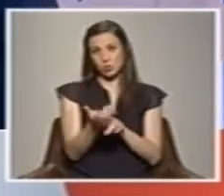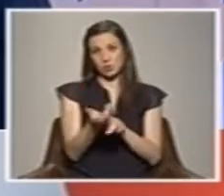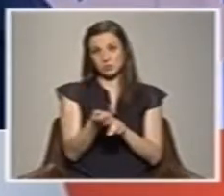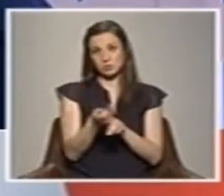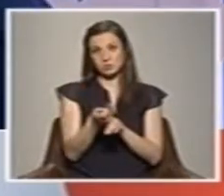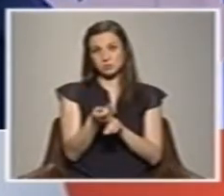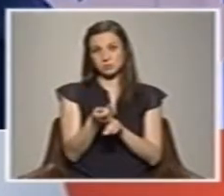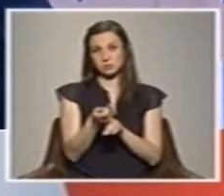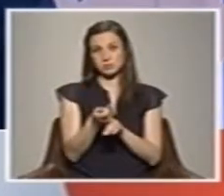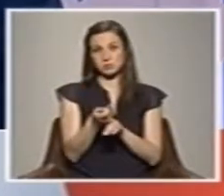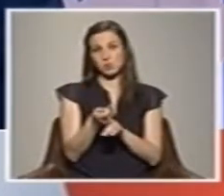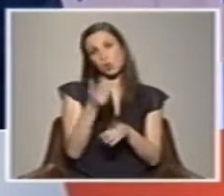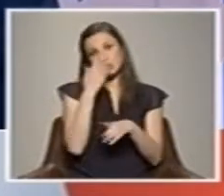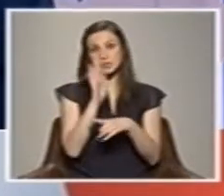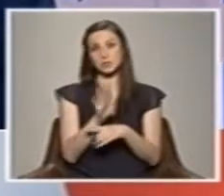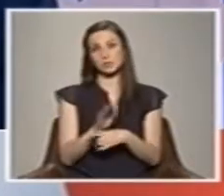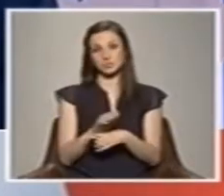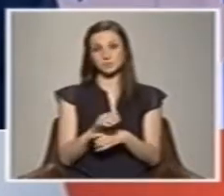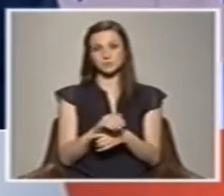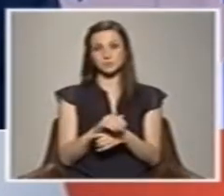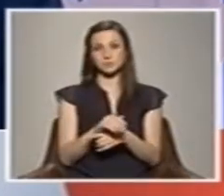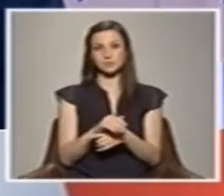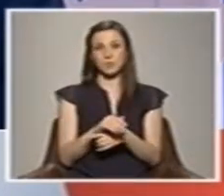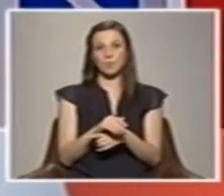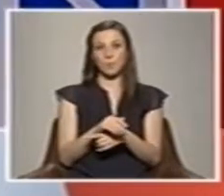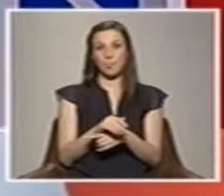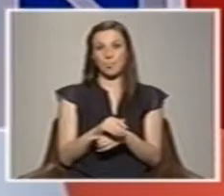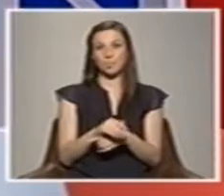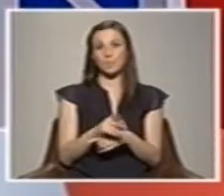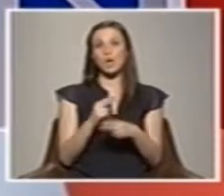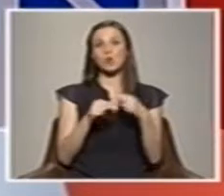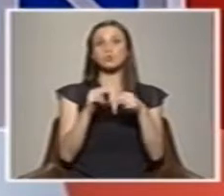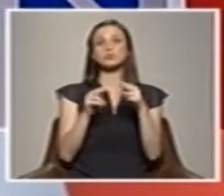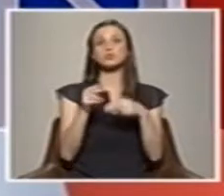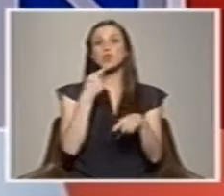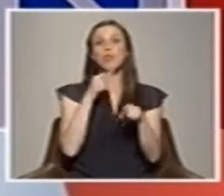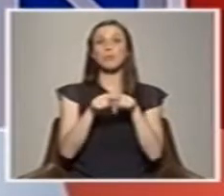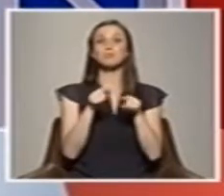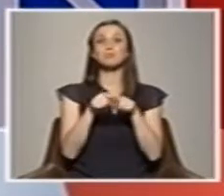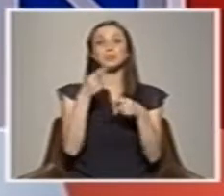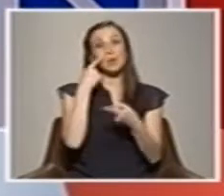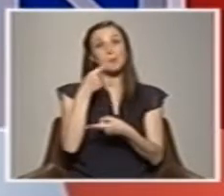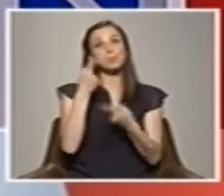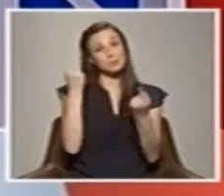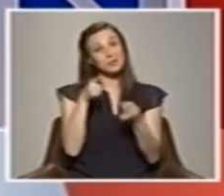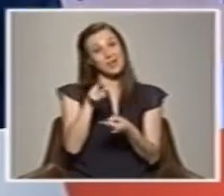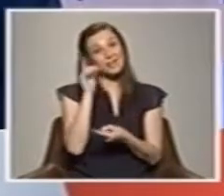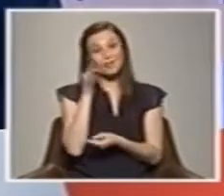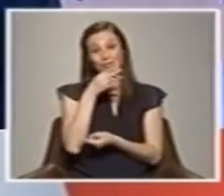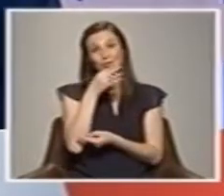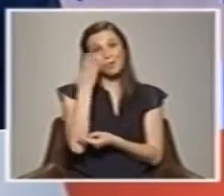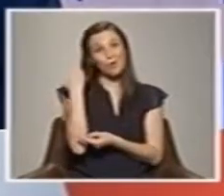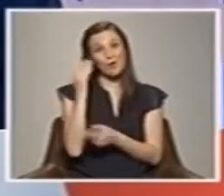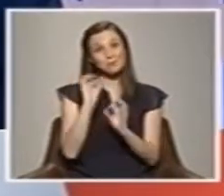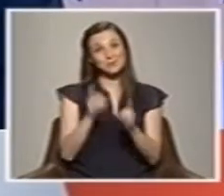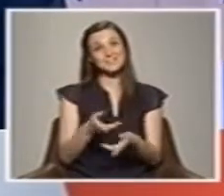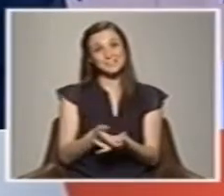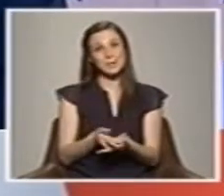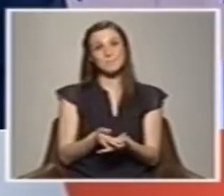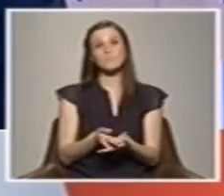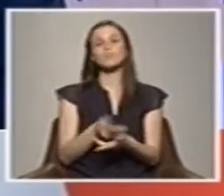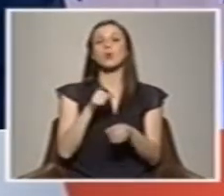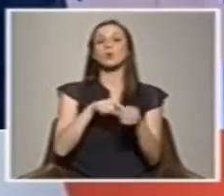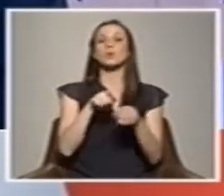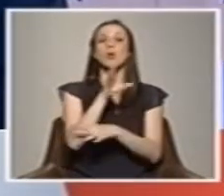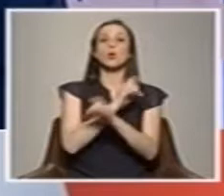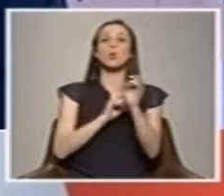dou aqui um exemplo. É tal construção da política pública exatamente, que falava no início, não é? Exatamente, eu dou um exemplo que é absolutamente fundamental. Tal como a União Europeia proibia, até